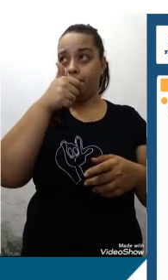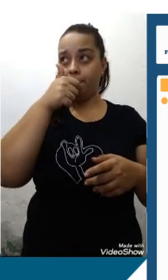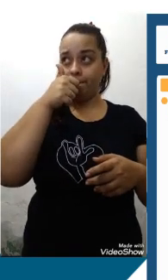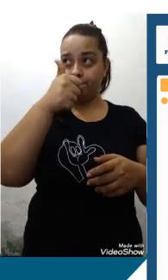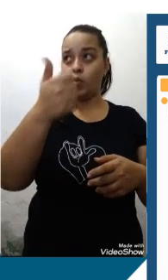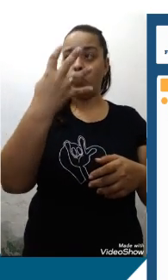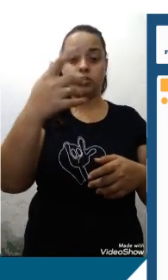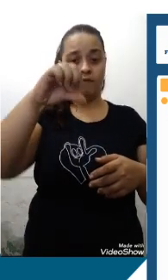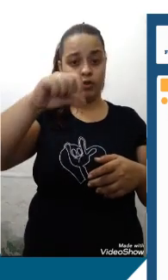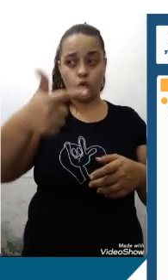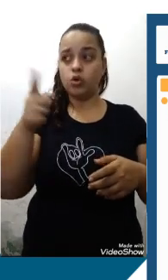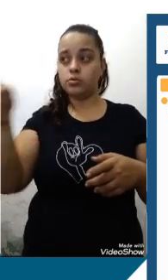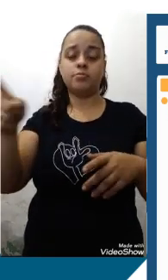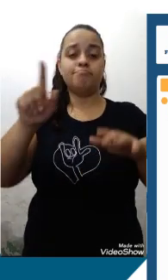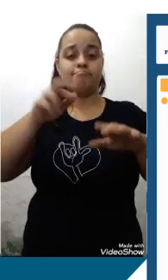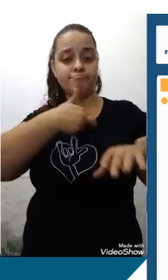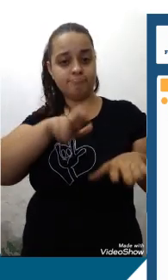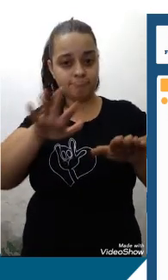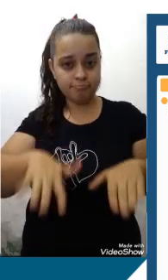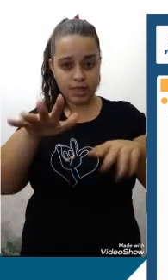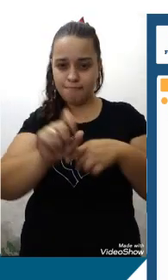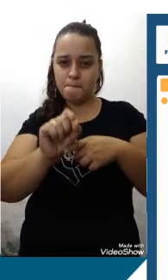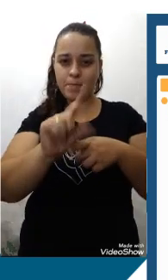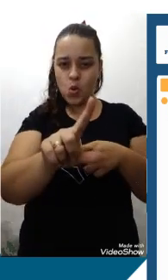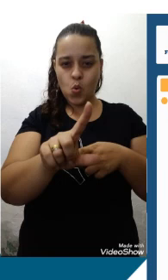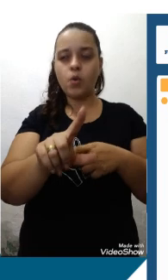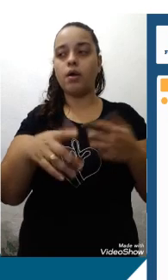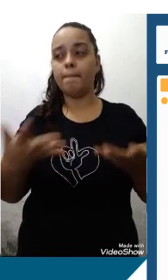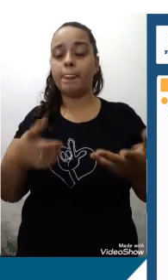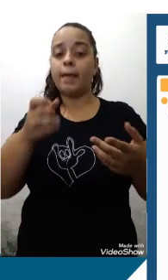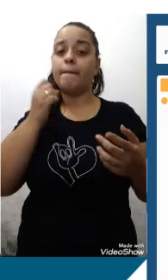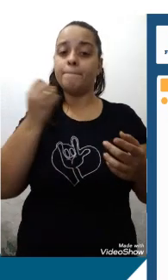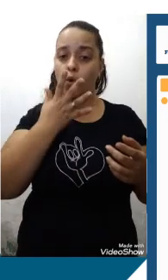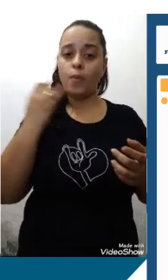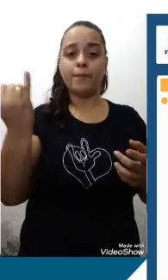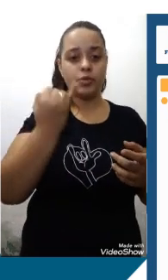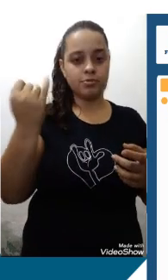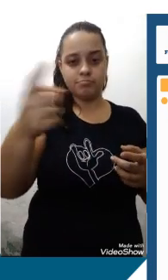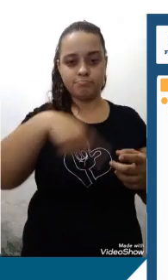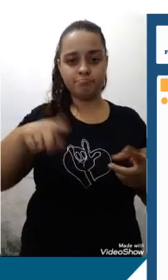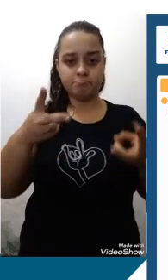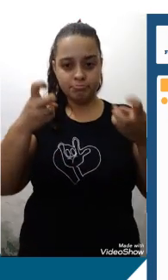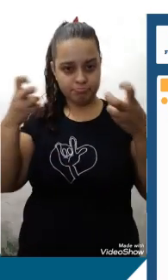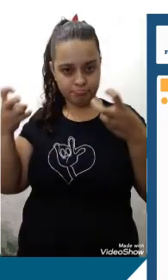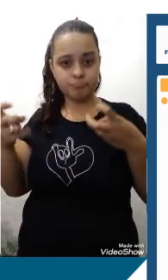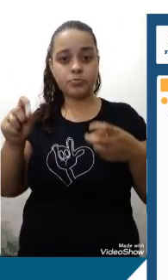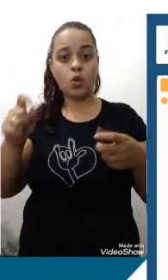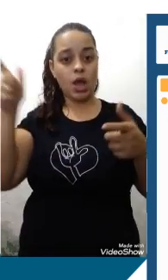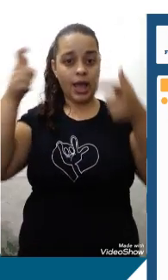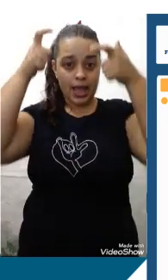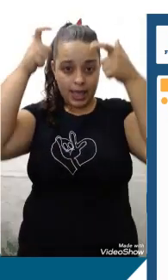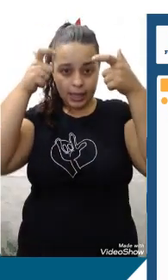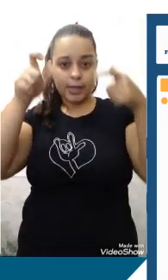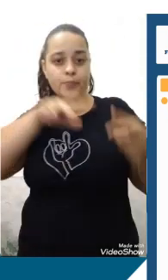Península Ibérica pelos reinos de Leão e Castela. O que é importante a gente perceber é que ao longo desse processo, por causa da extensão territorial, o rei português